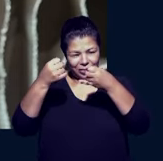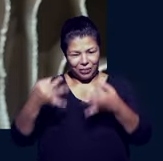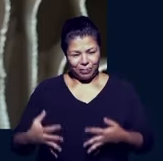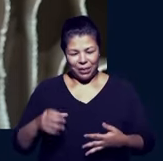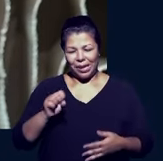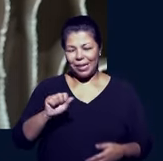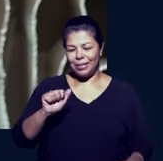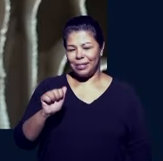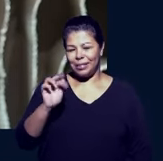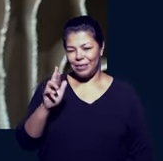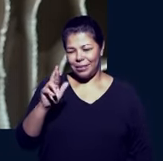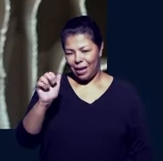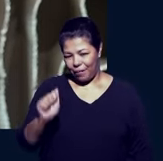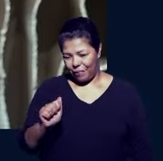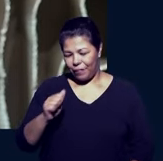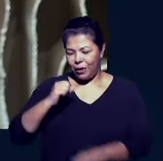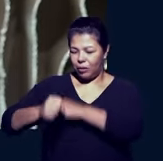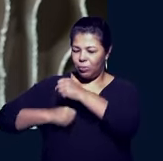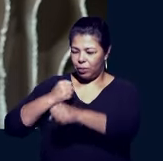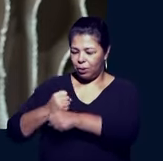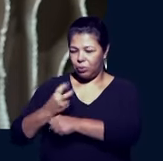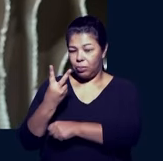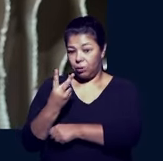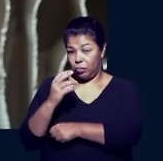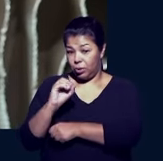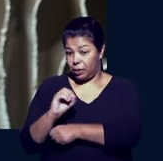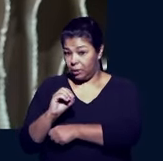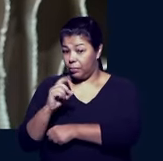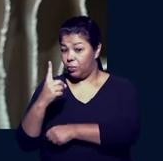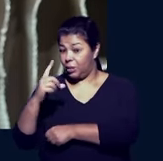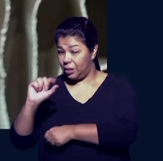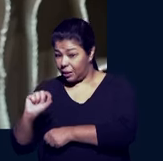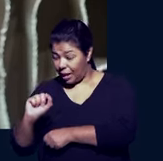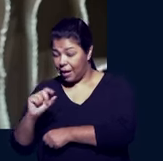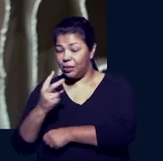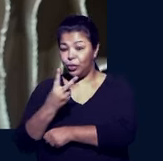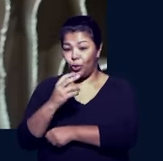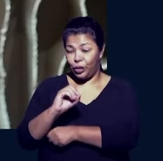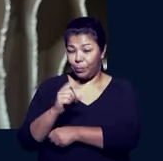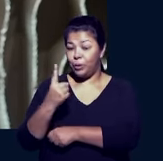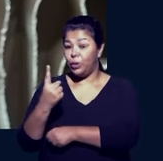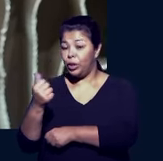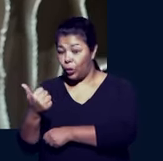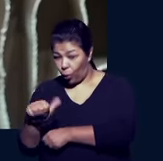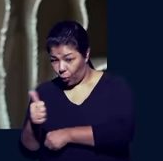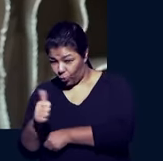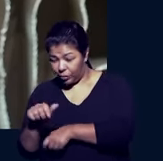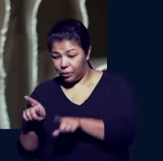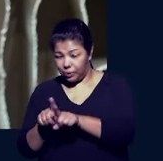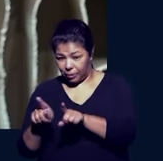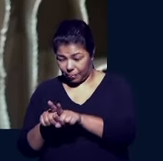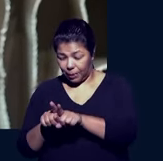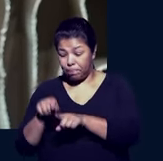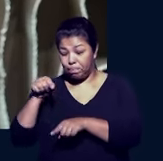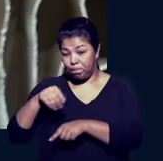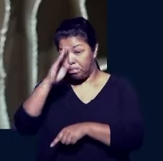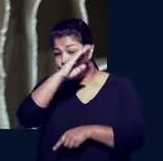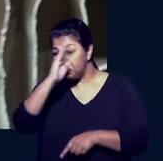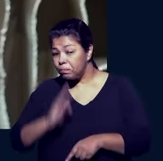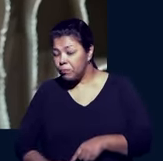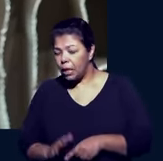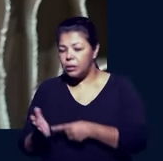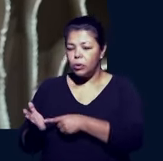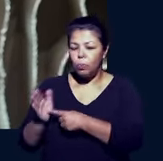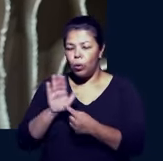2011 tá ou seja 13 safras atrás o Brasil representou 23 do crescimento da área